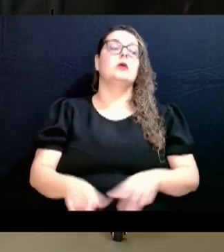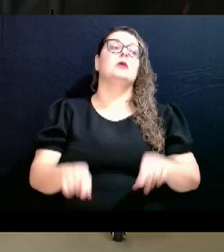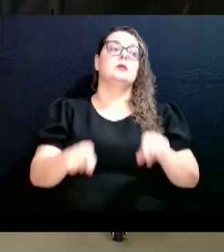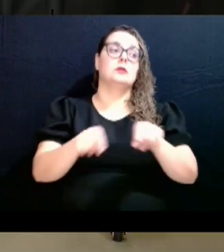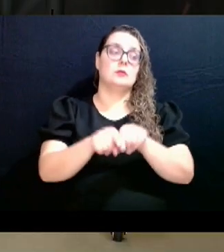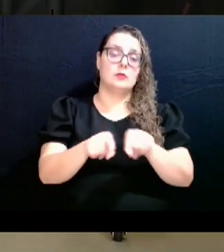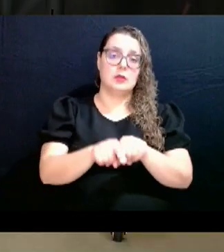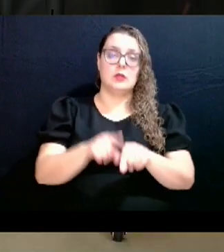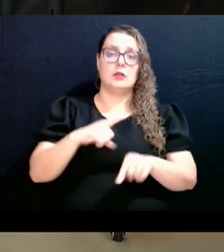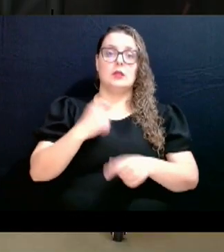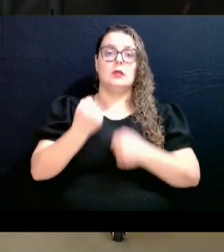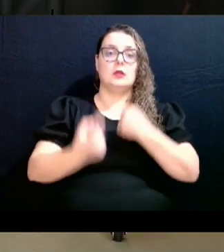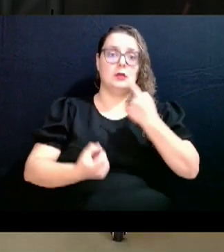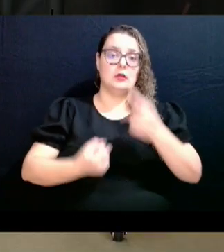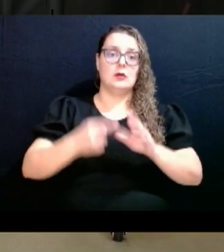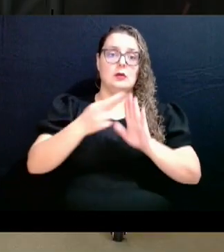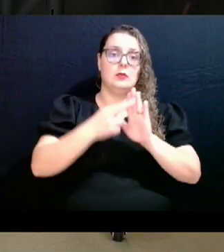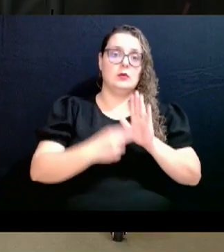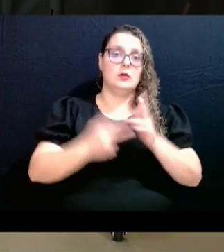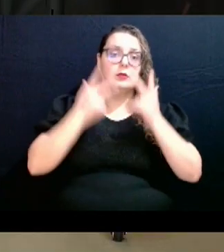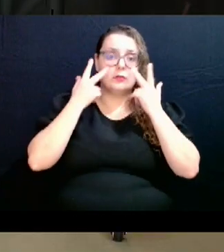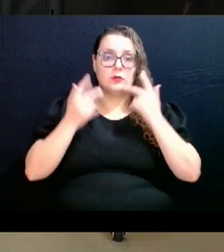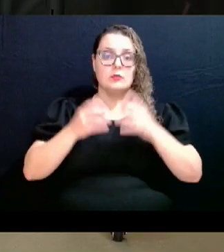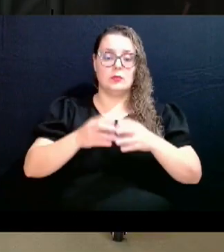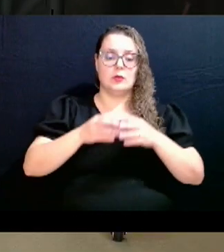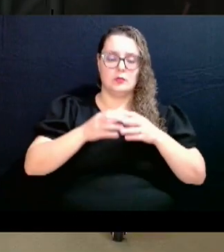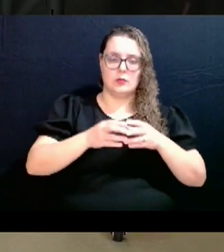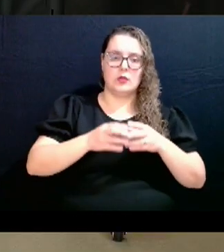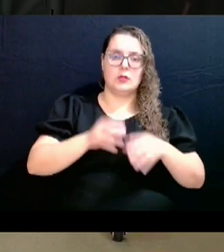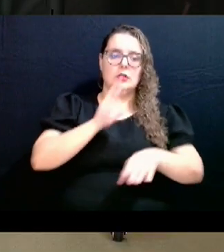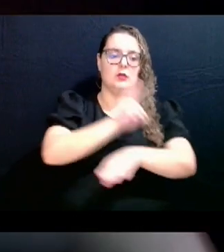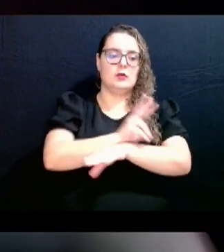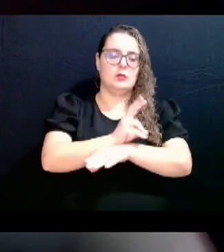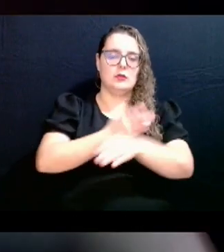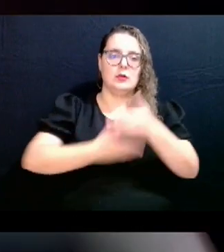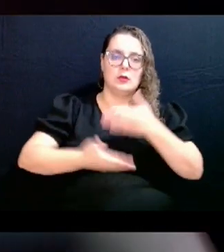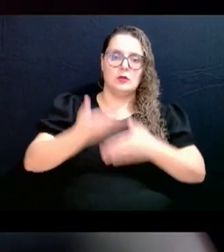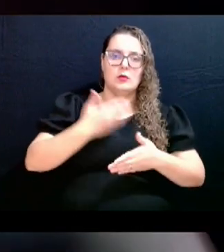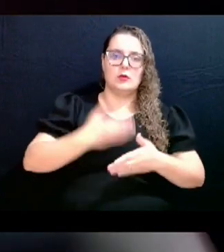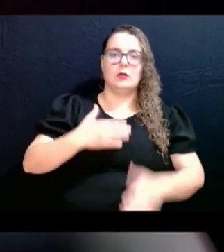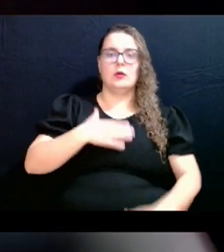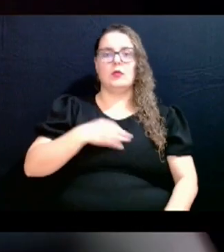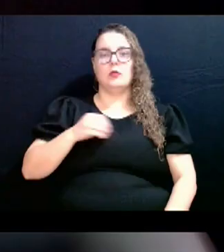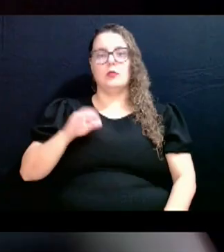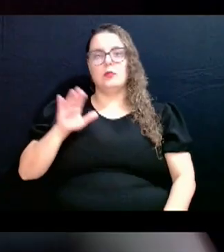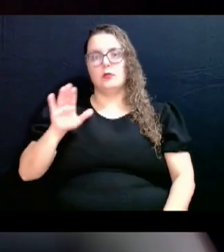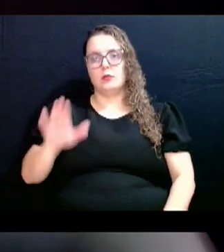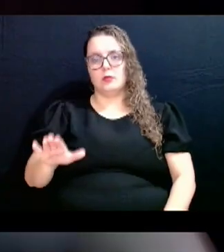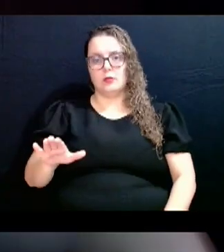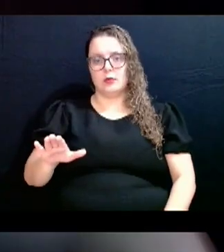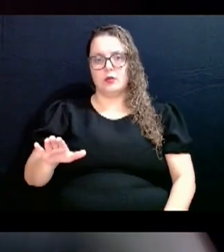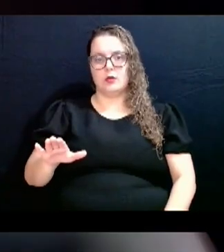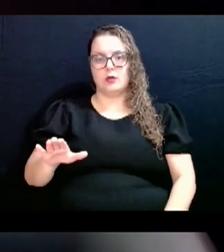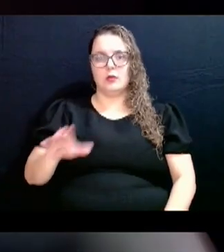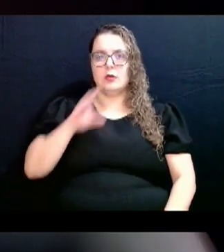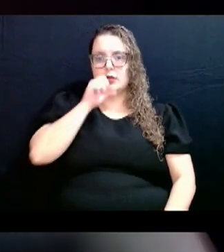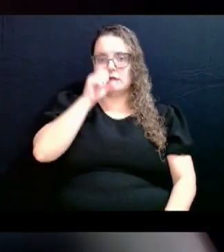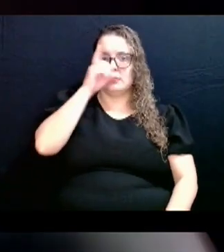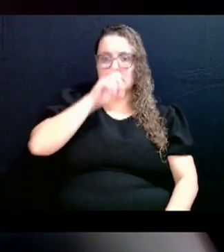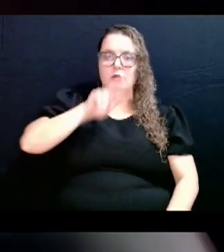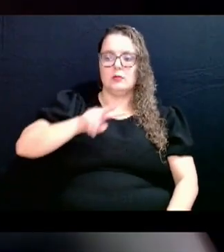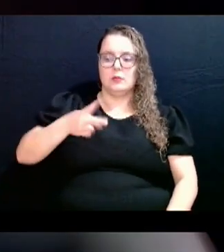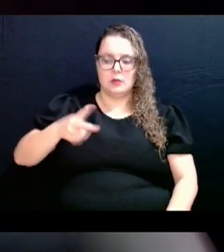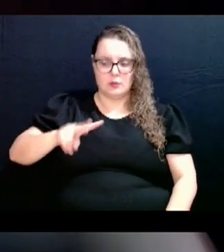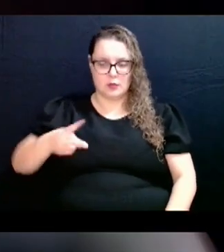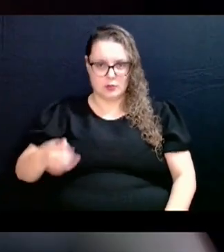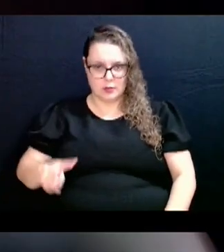regras. Geralmente a convivência, mesmo na guarda compartilhada, o filho vai ficar finais de semana alternados,